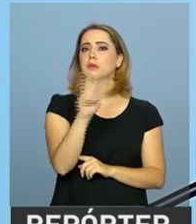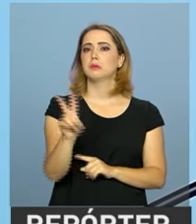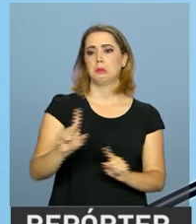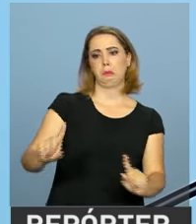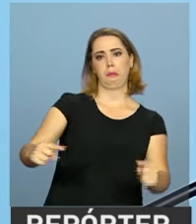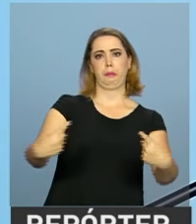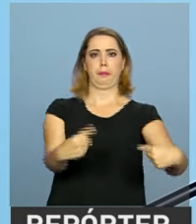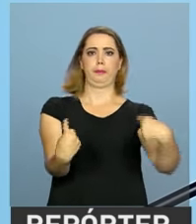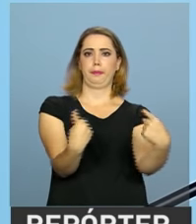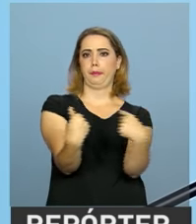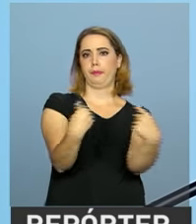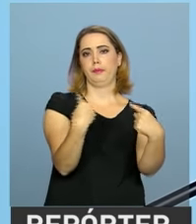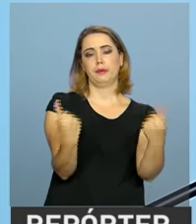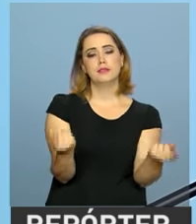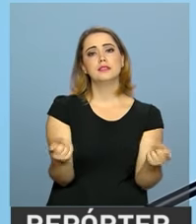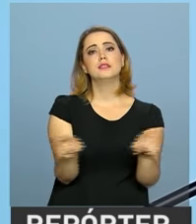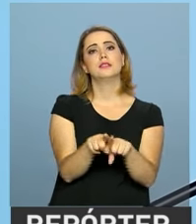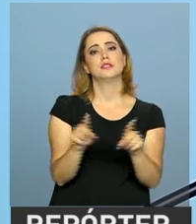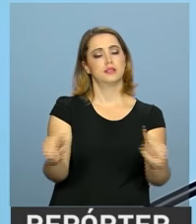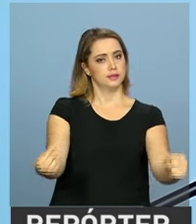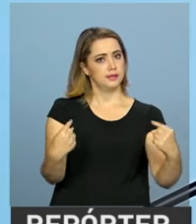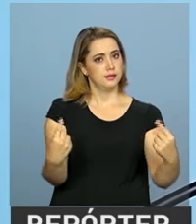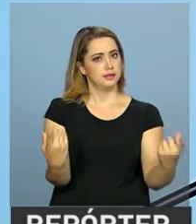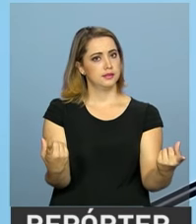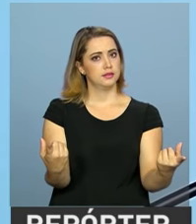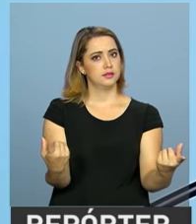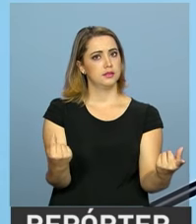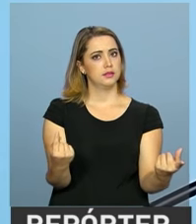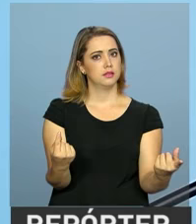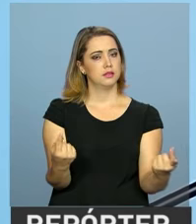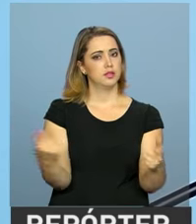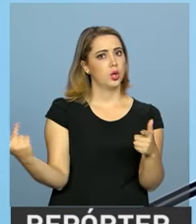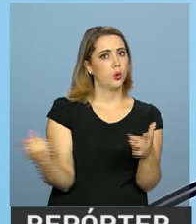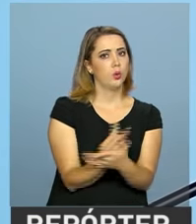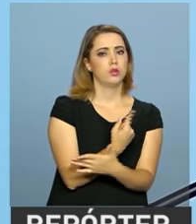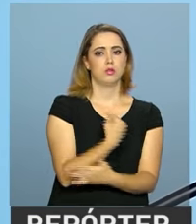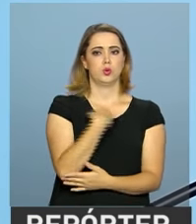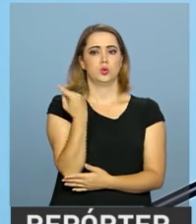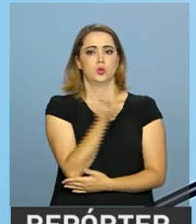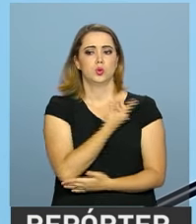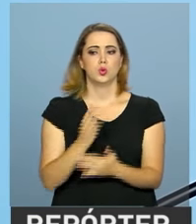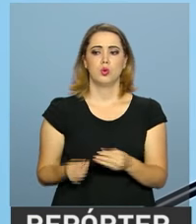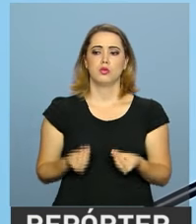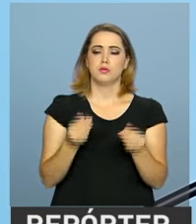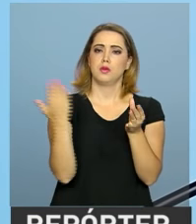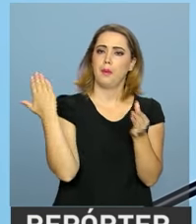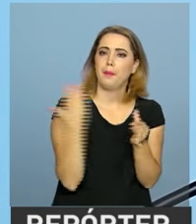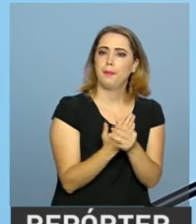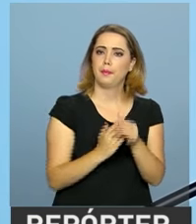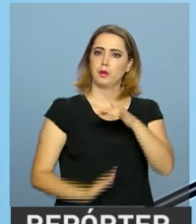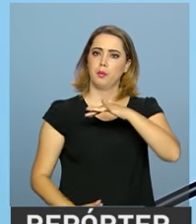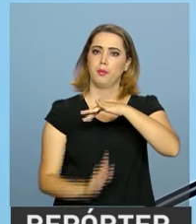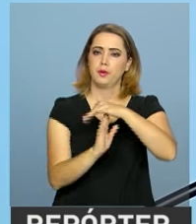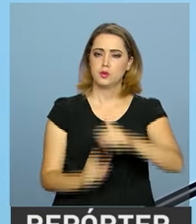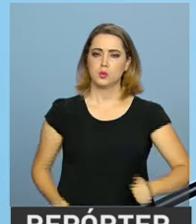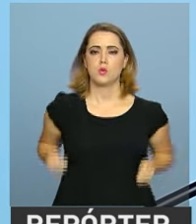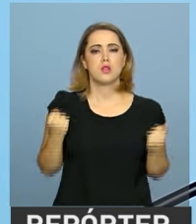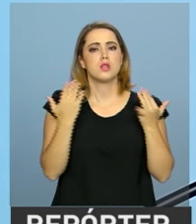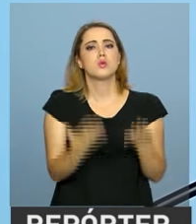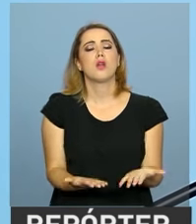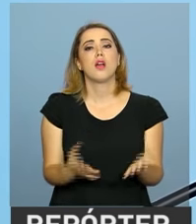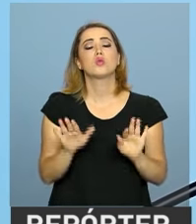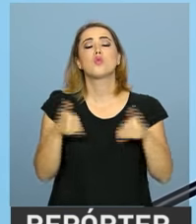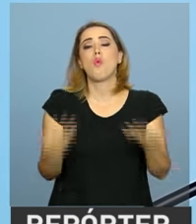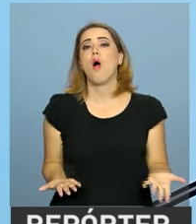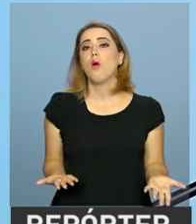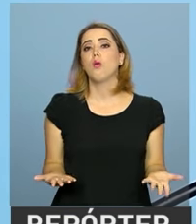acusação, em letras maiúsculas, em letras garrafais, que se fez quando nós mandamos o teto dos gastos? A acusação,